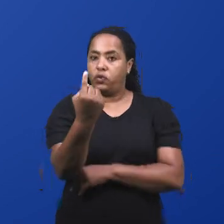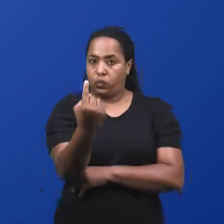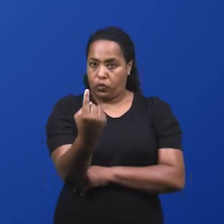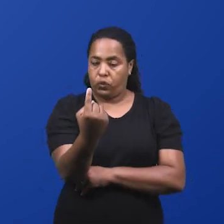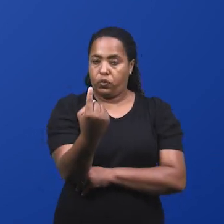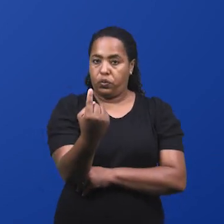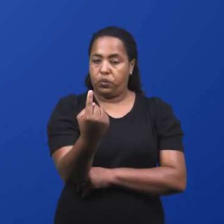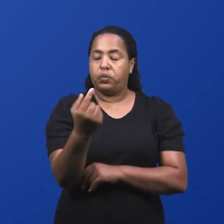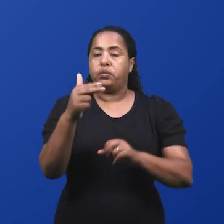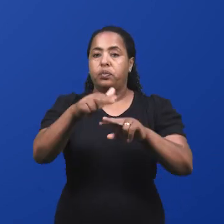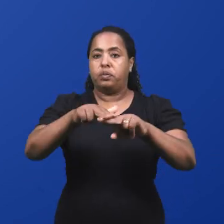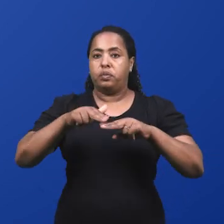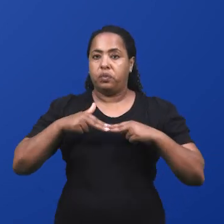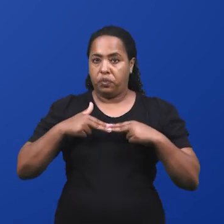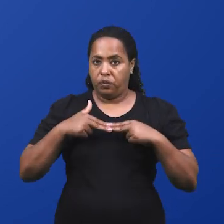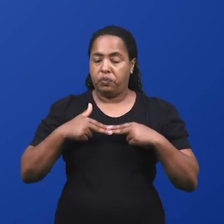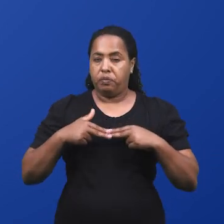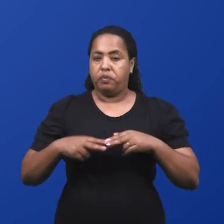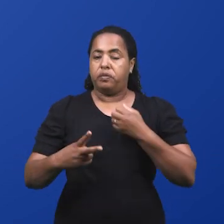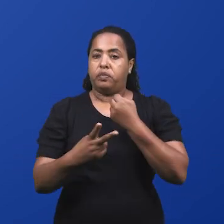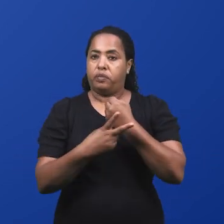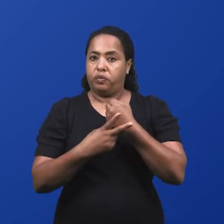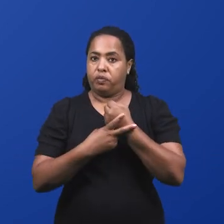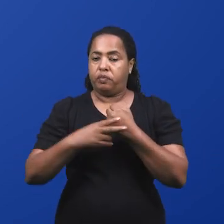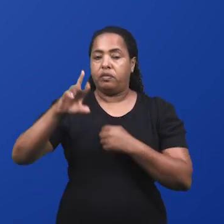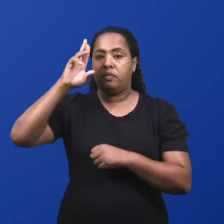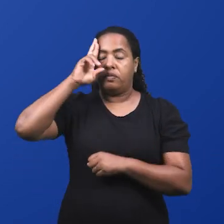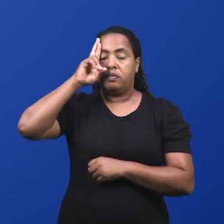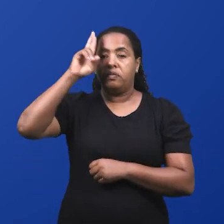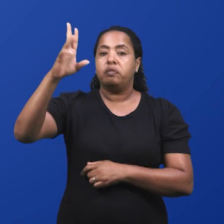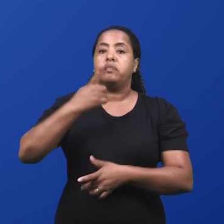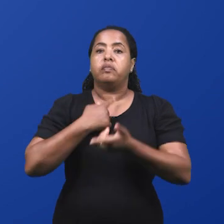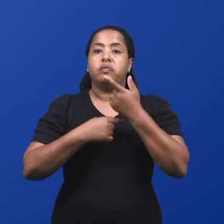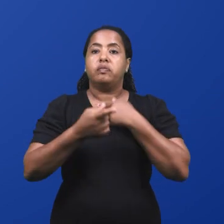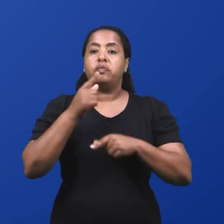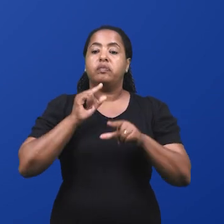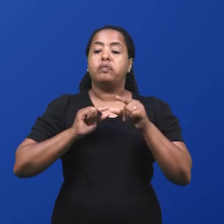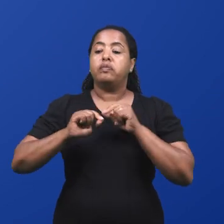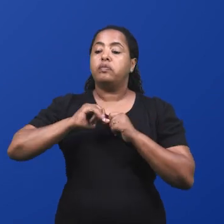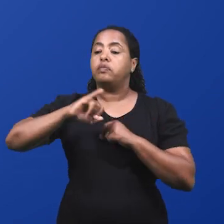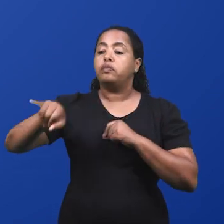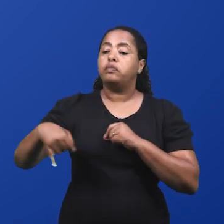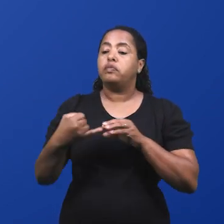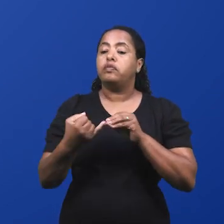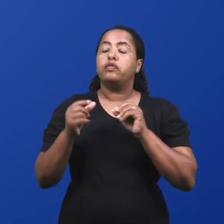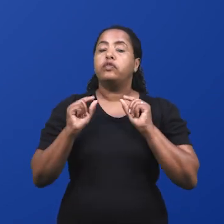1, através desses verbos, o Senhor estava requerendo de